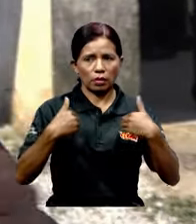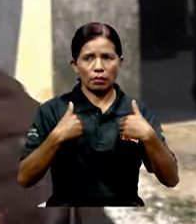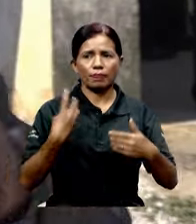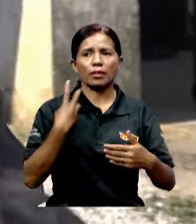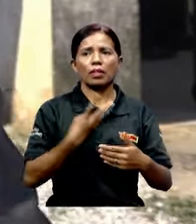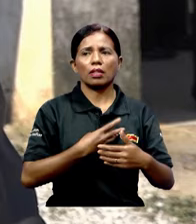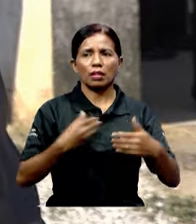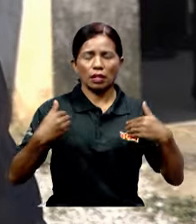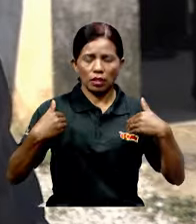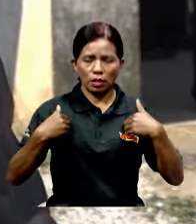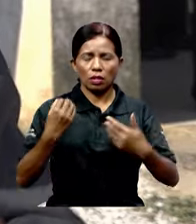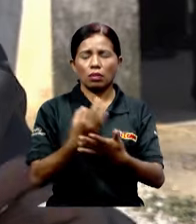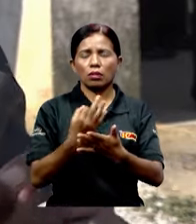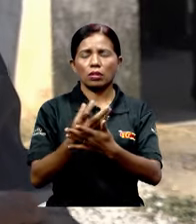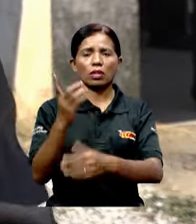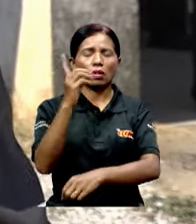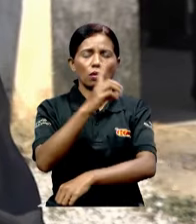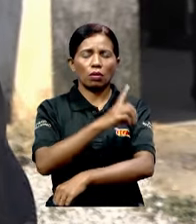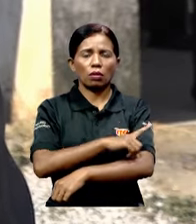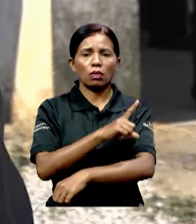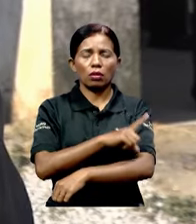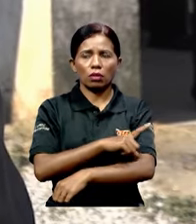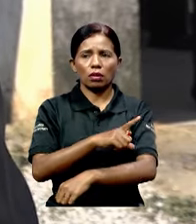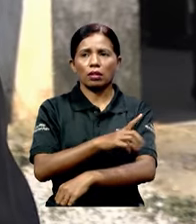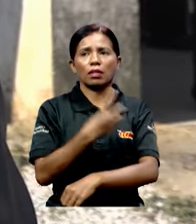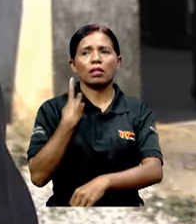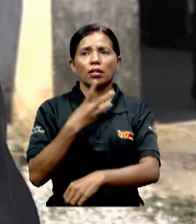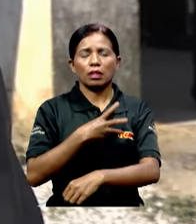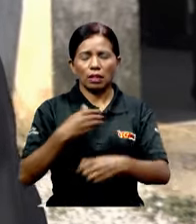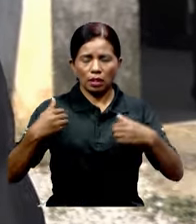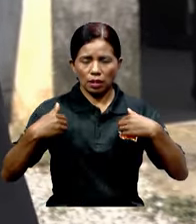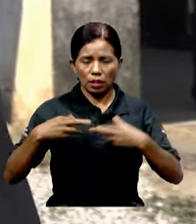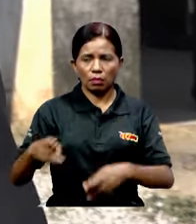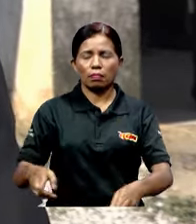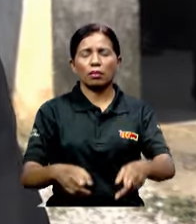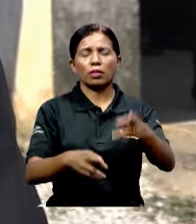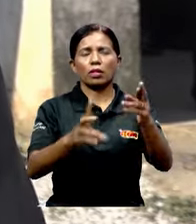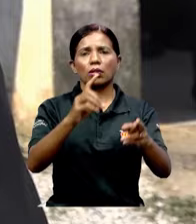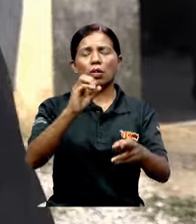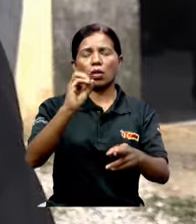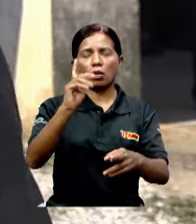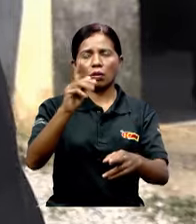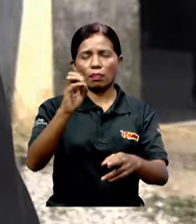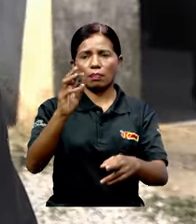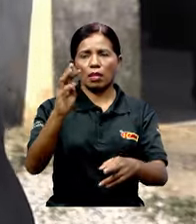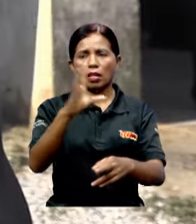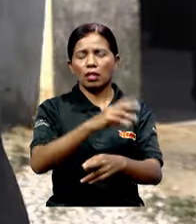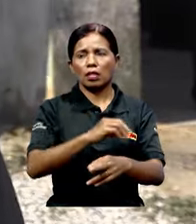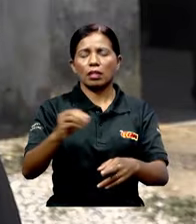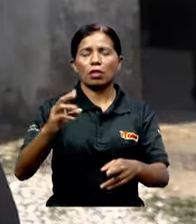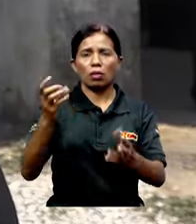ya fleja, osan lor loron tama hela, ita ya motai danaran rokomali, beter sun tama hela, osan iha ramelau, iha rapelau,